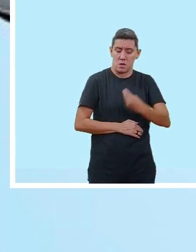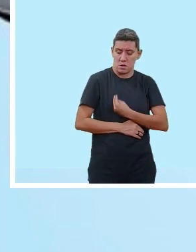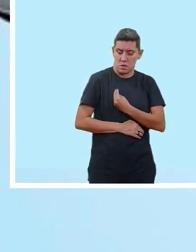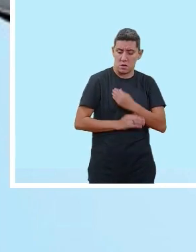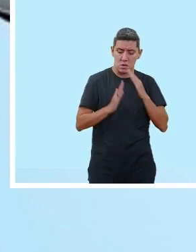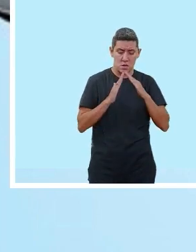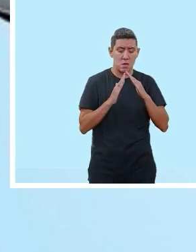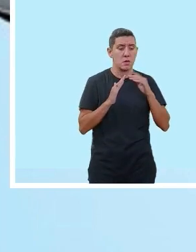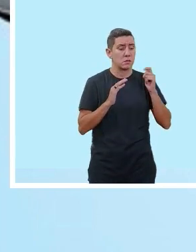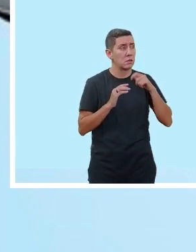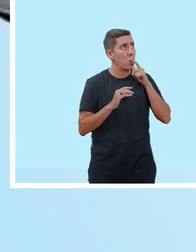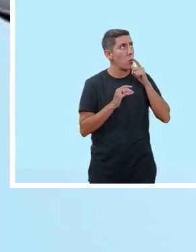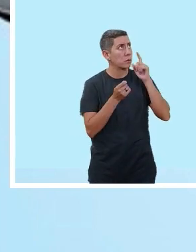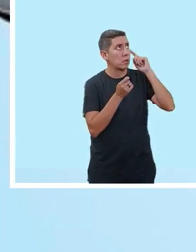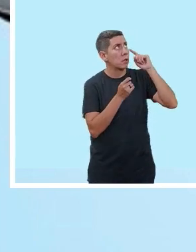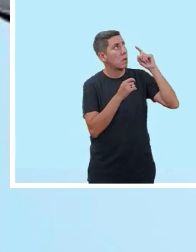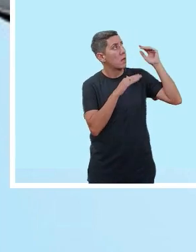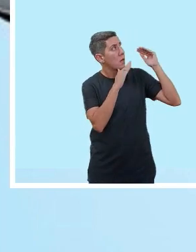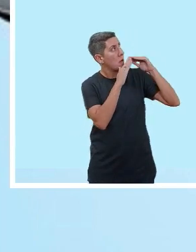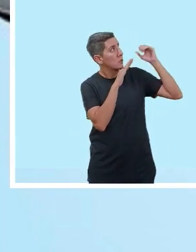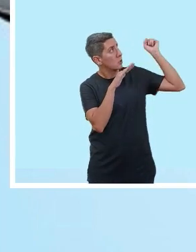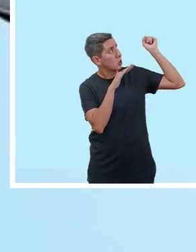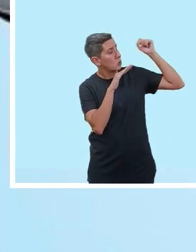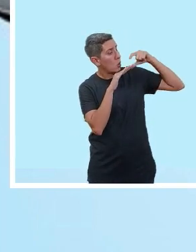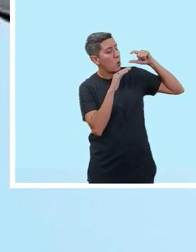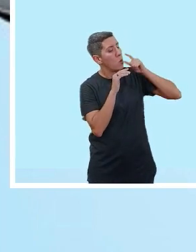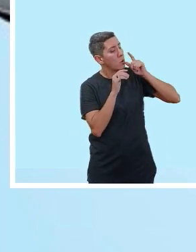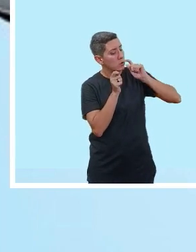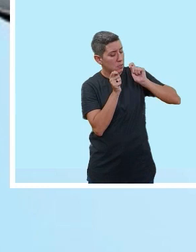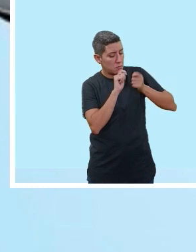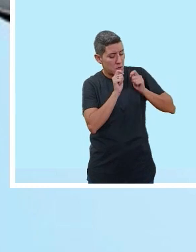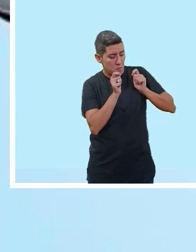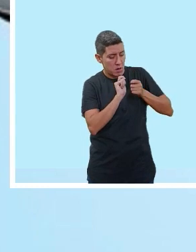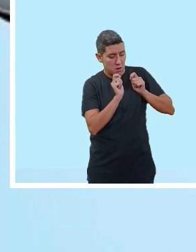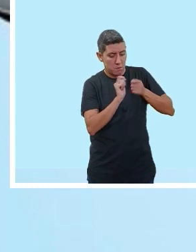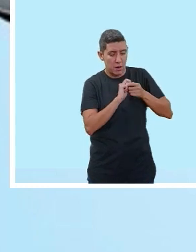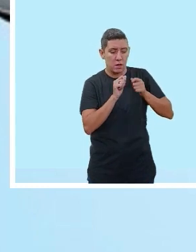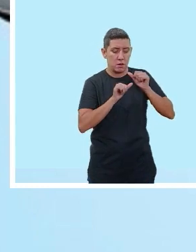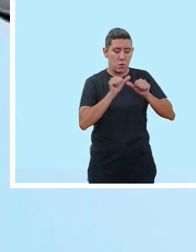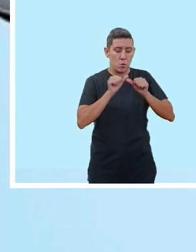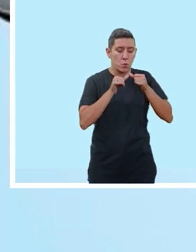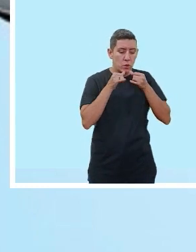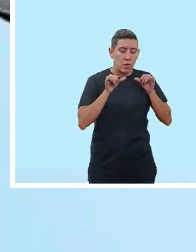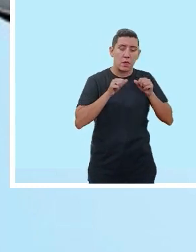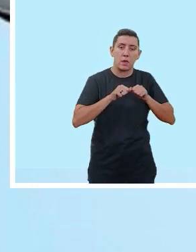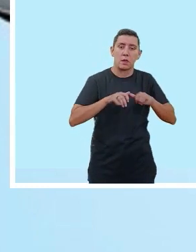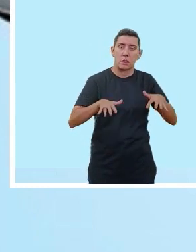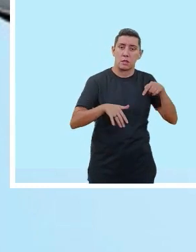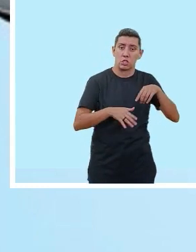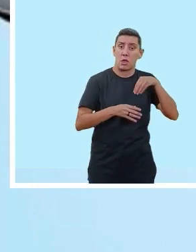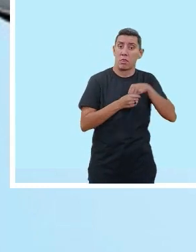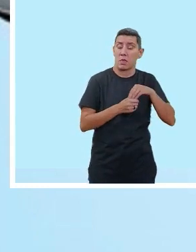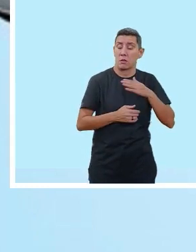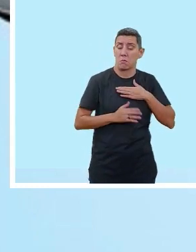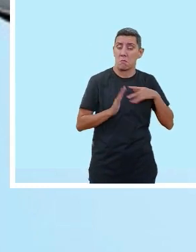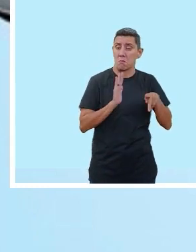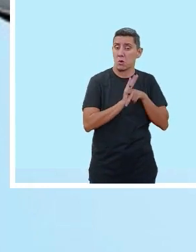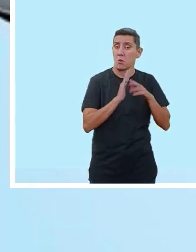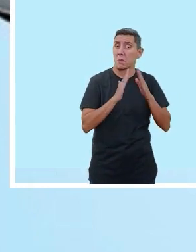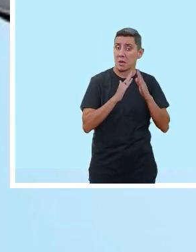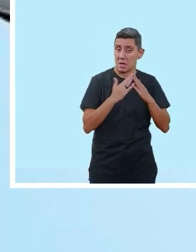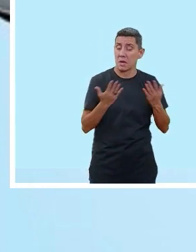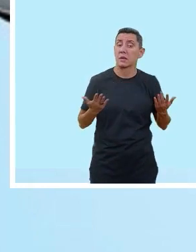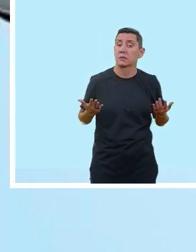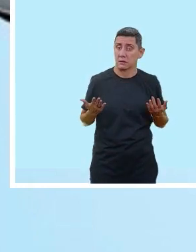energia solar dentro da sua própria casa, né? Então, se você tiver abertura e você tiver possibilidade de instalação de painéis solares,